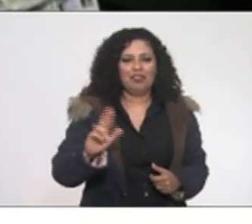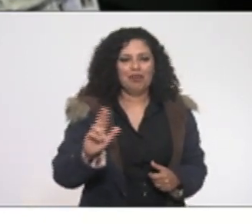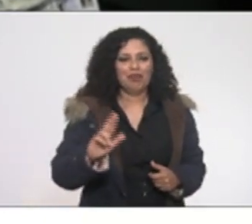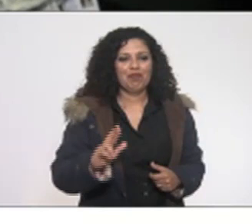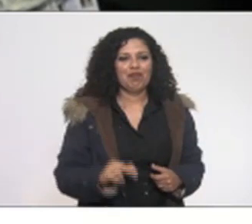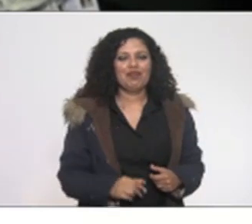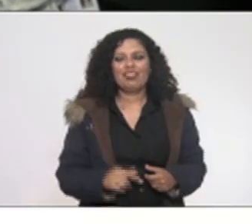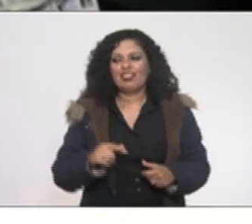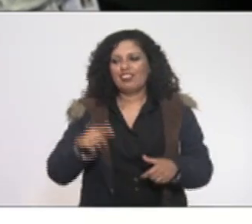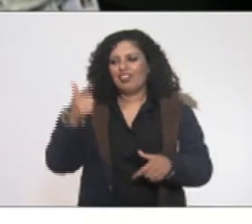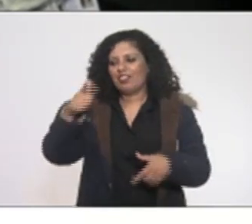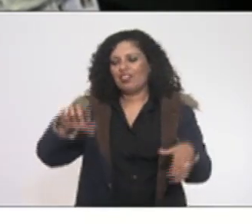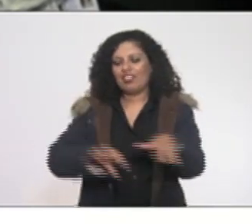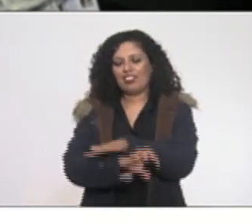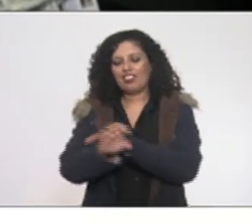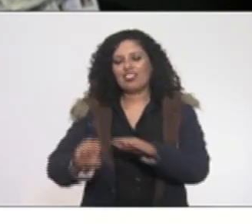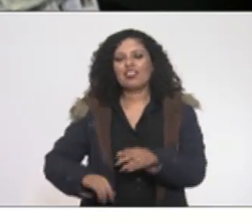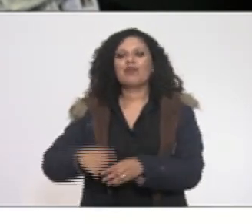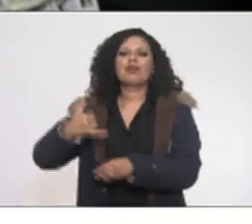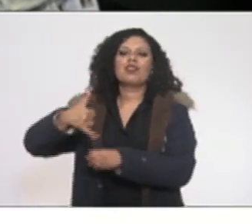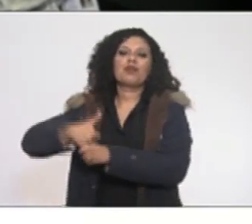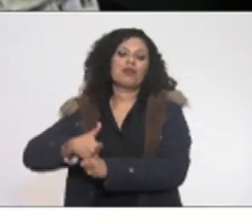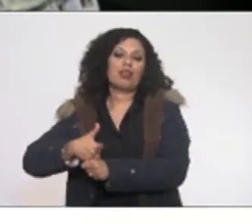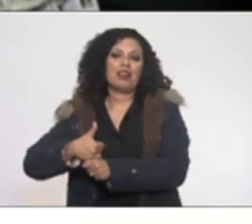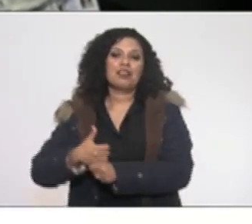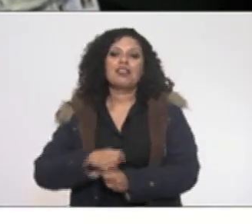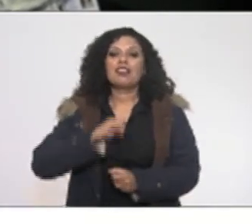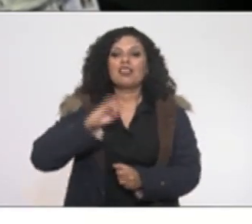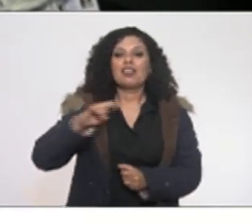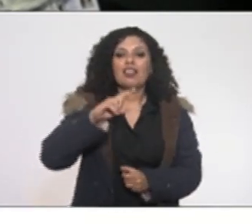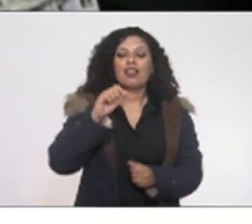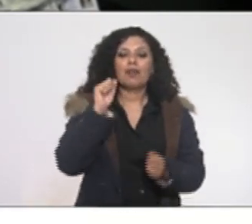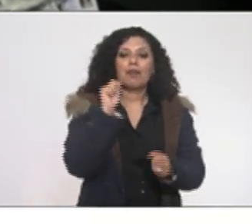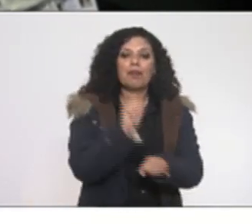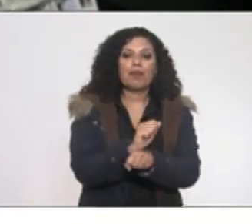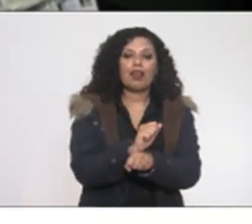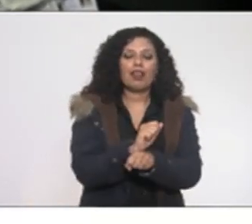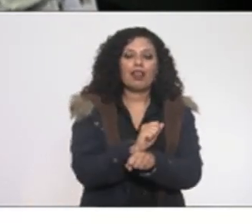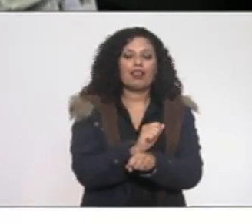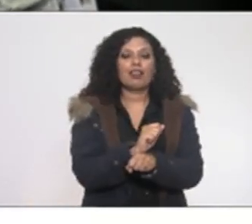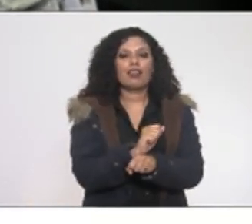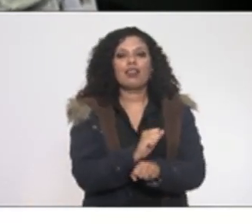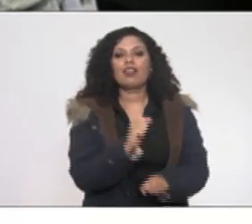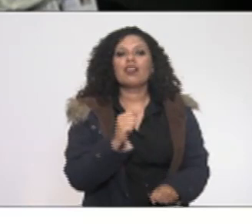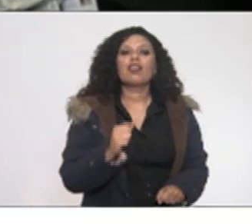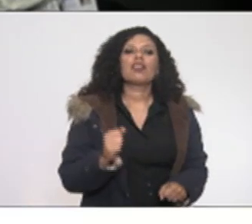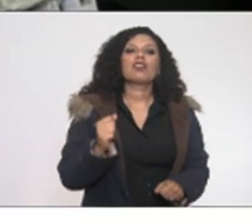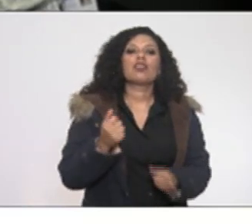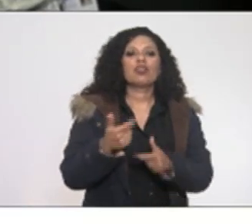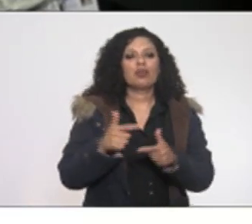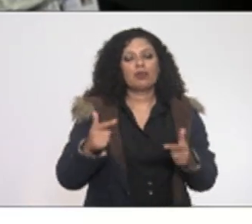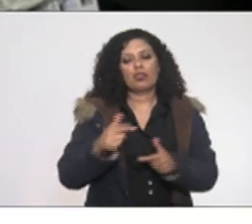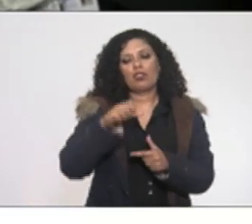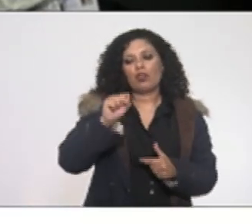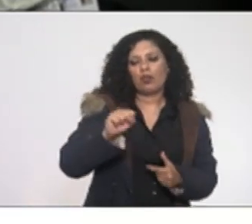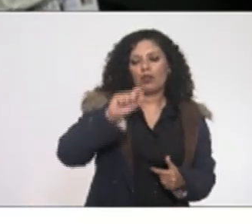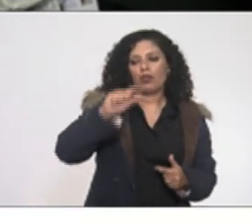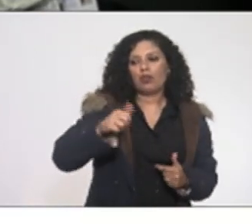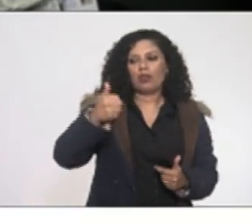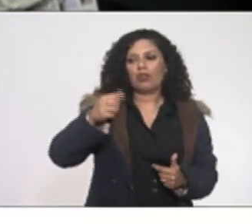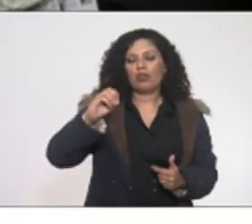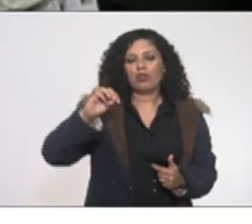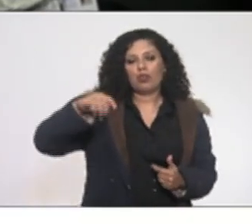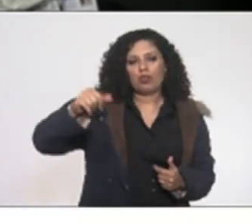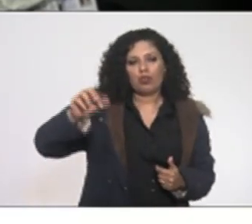Petrobras. Ela vai deixar de comprar, se ela deixar de comprar esse volume, vai ser ofertado entre 8 e 10 milhões de metros cúbicos aqui no estado do Rio por